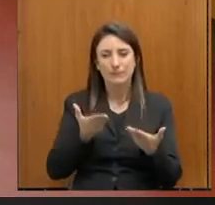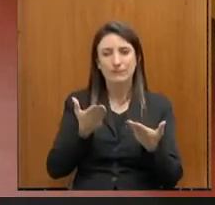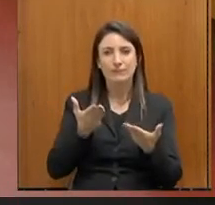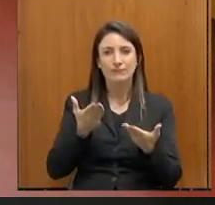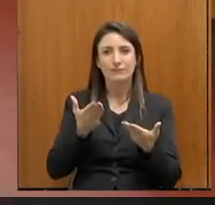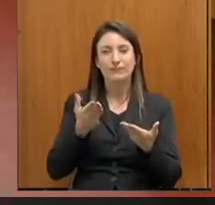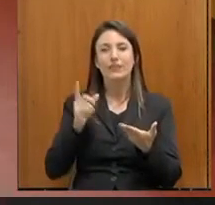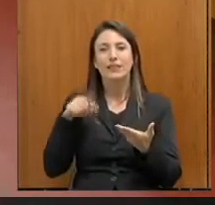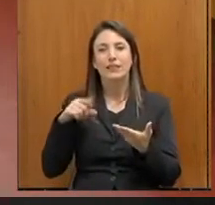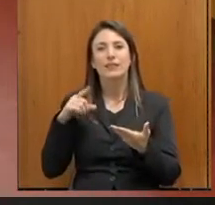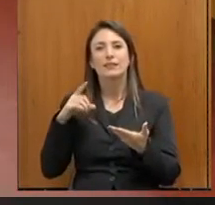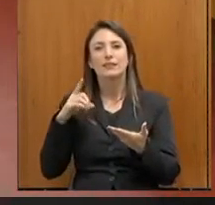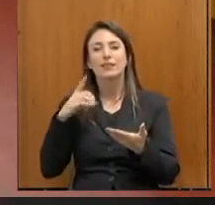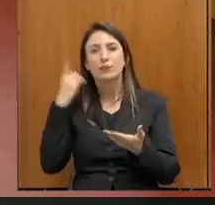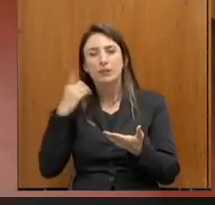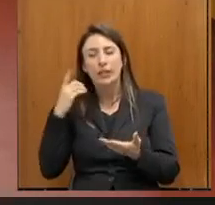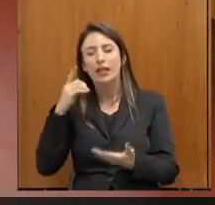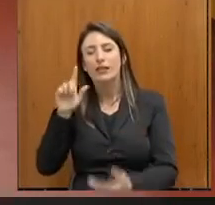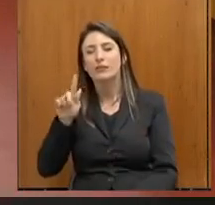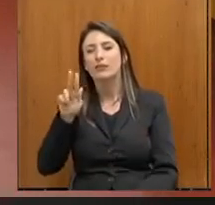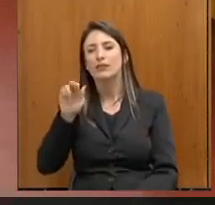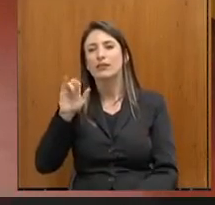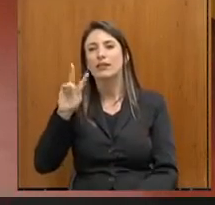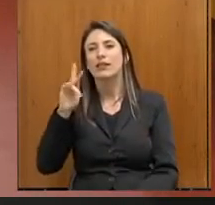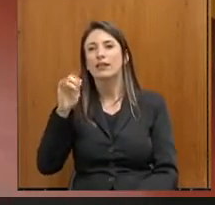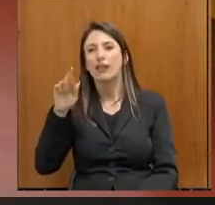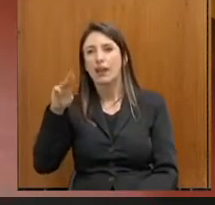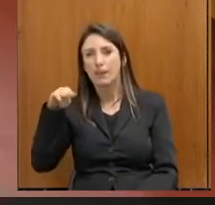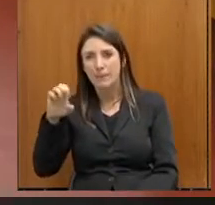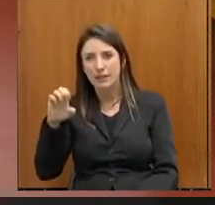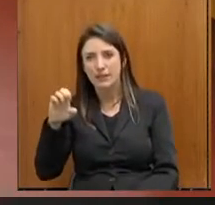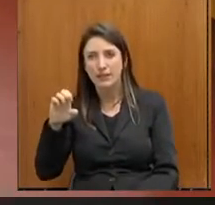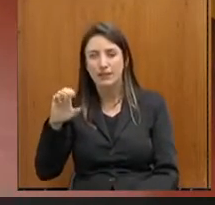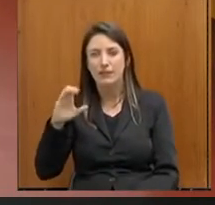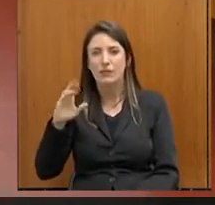3 minutos ao Deputado Guilherme da Cunha